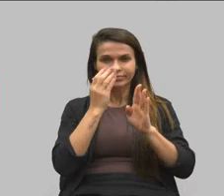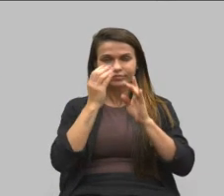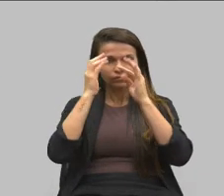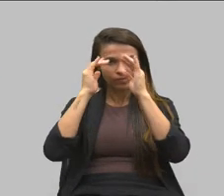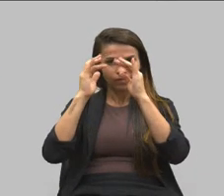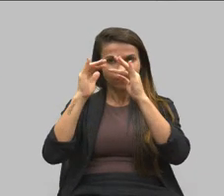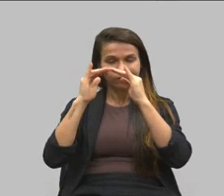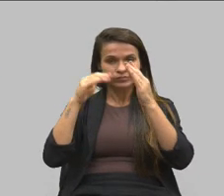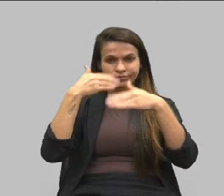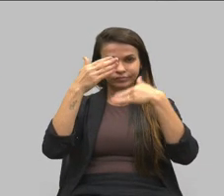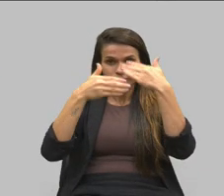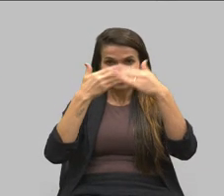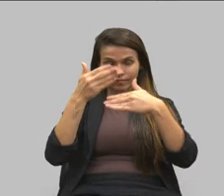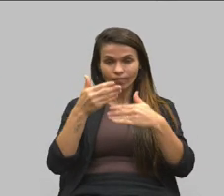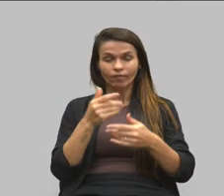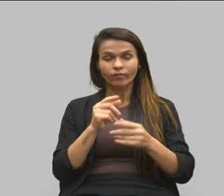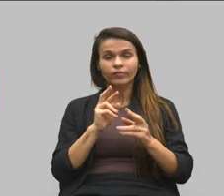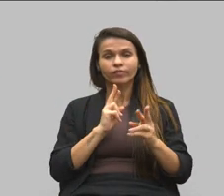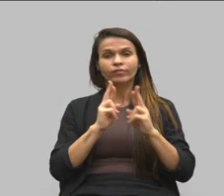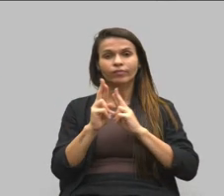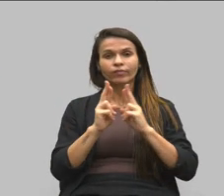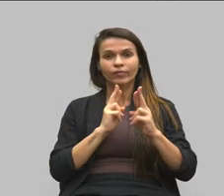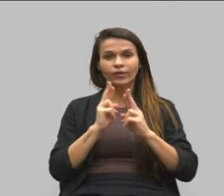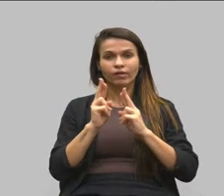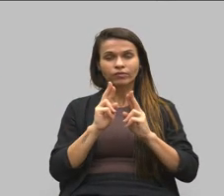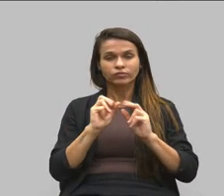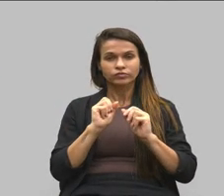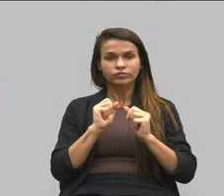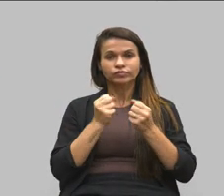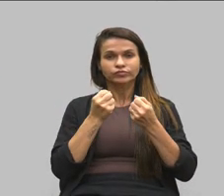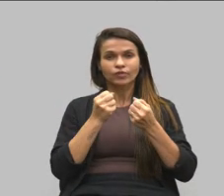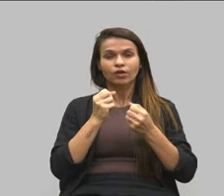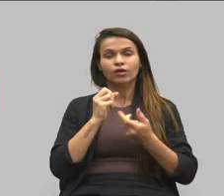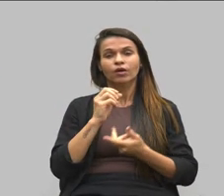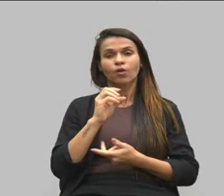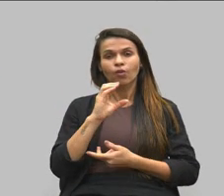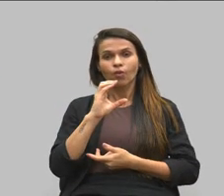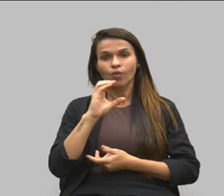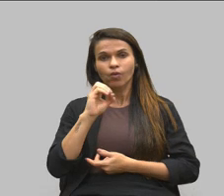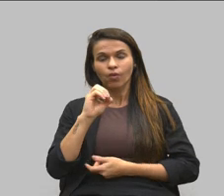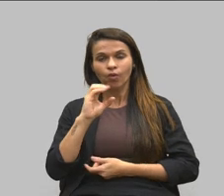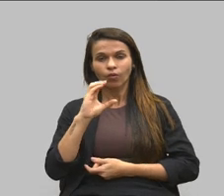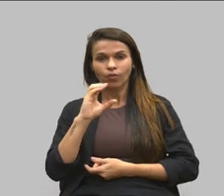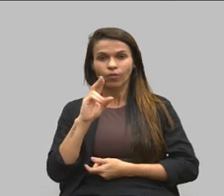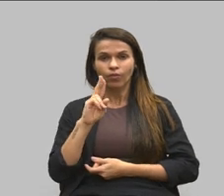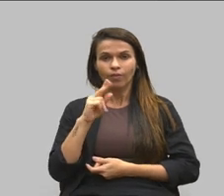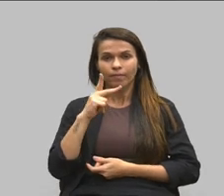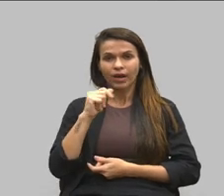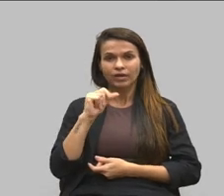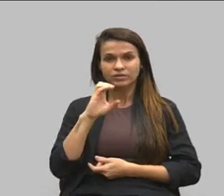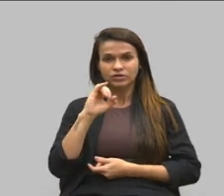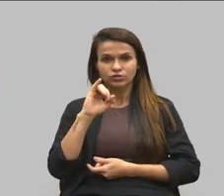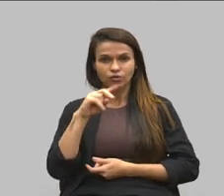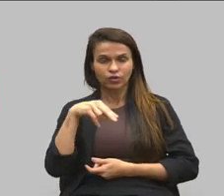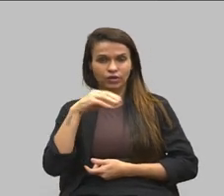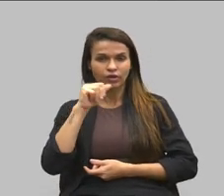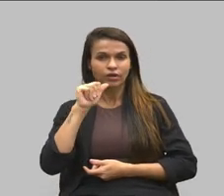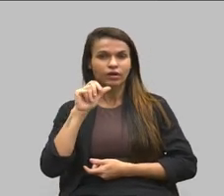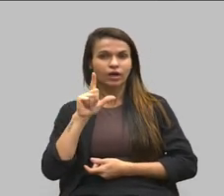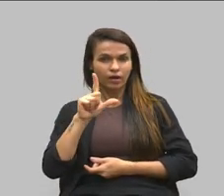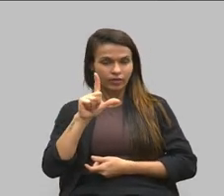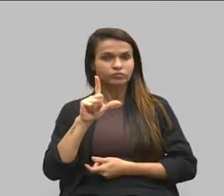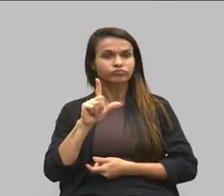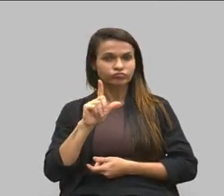neurodesenvolvimento eles estão relacionados ao desempenho ocupacional que é a capacidade de realizar as tarefas que possibilitam a